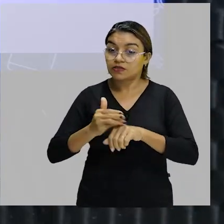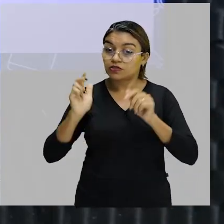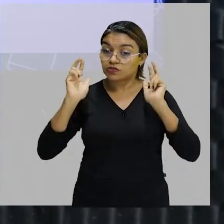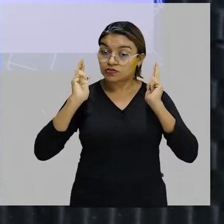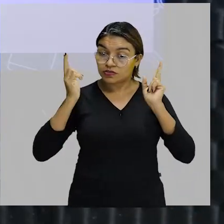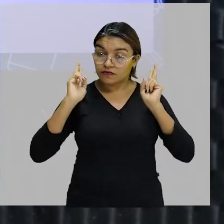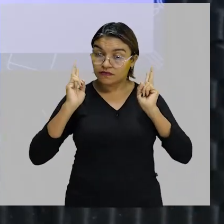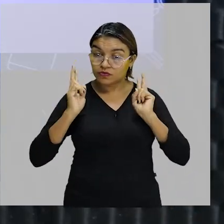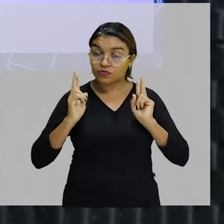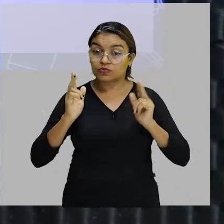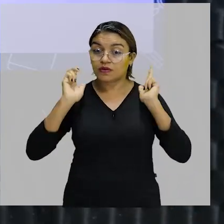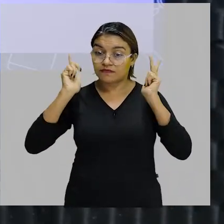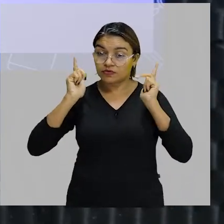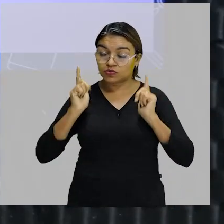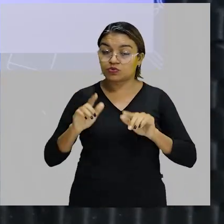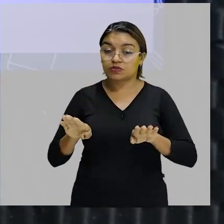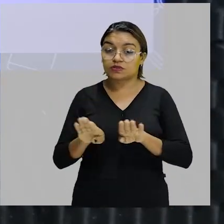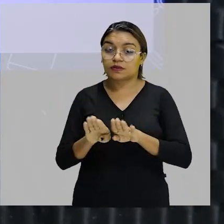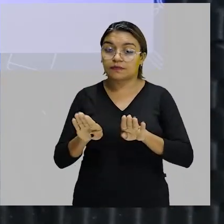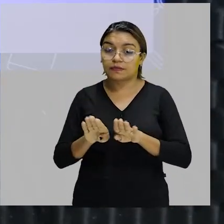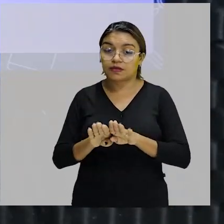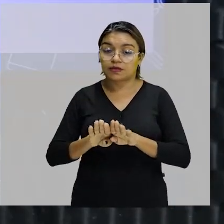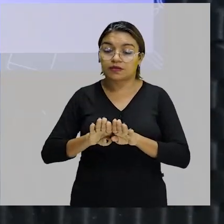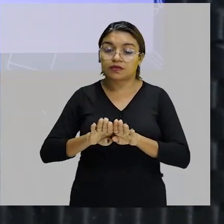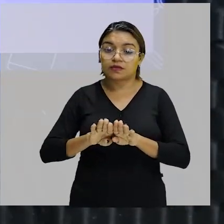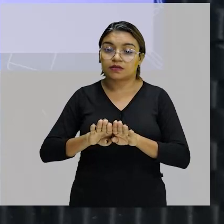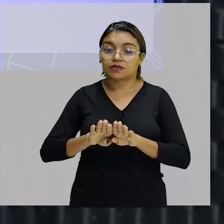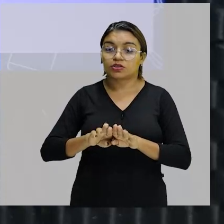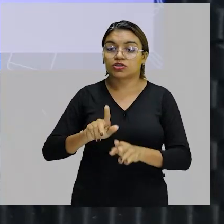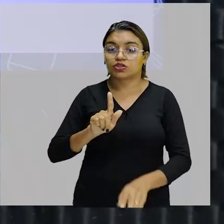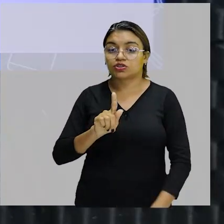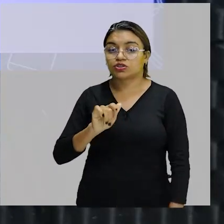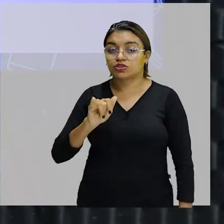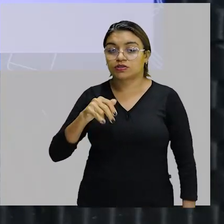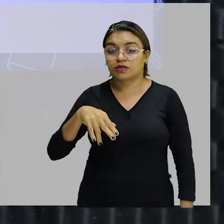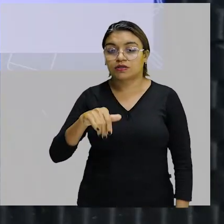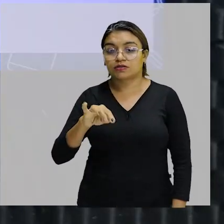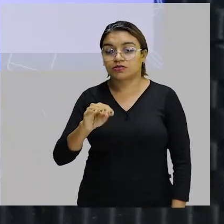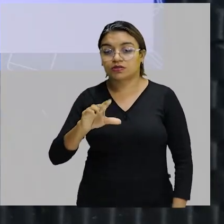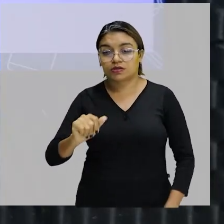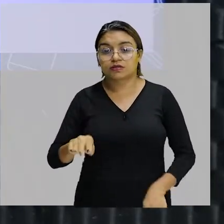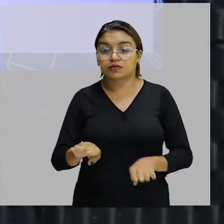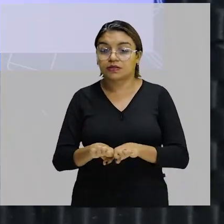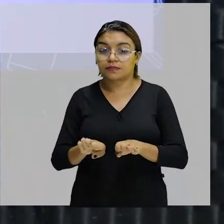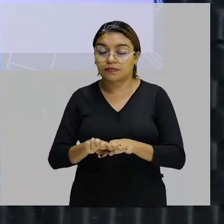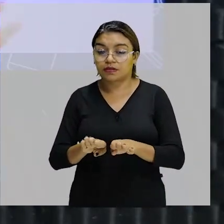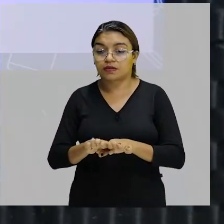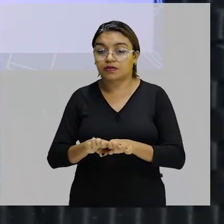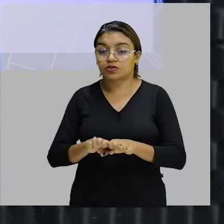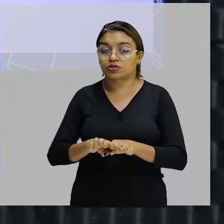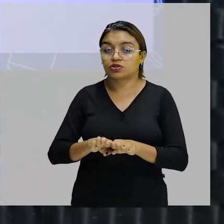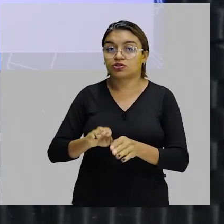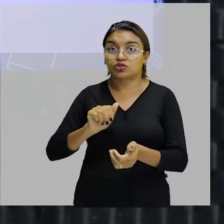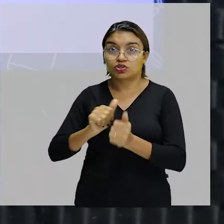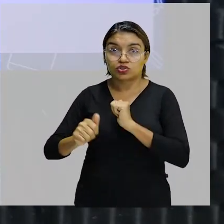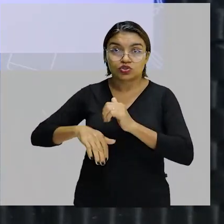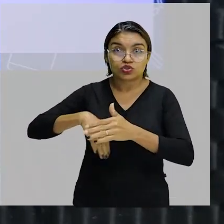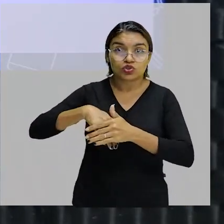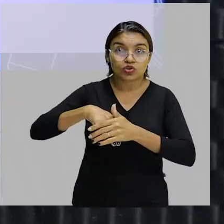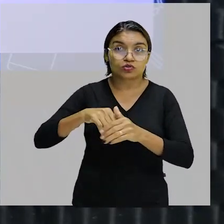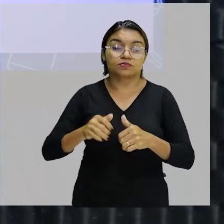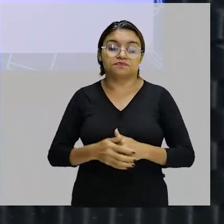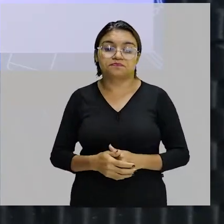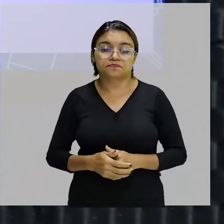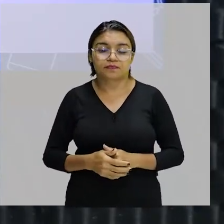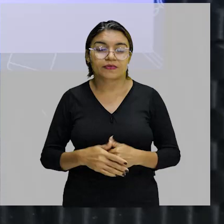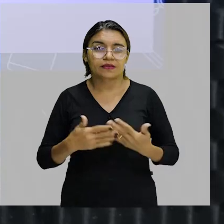práticas de aventura, ginástica, jogos. Isso é a composição da educação física.